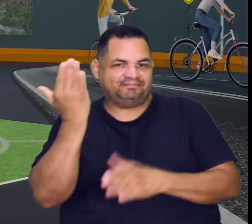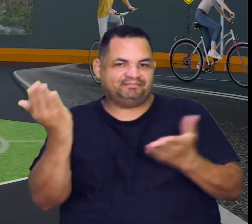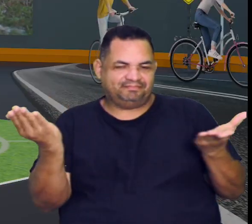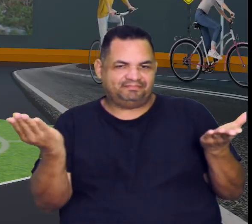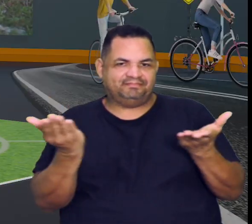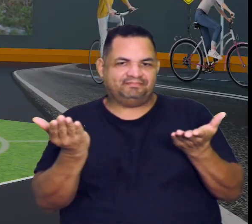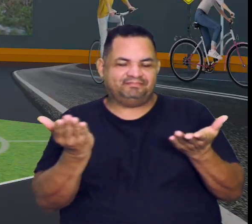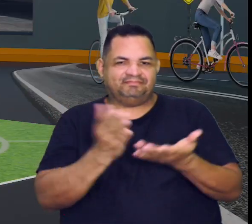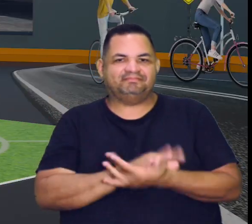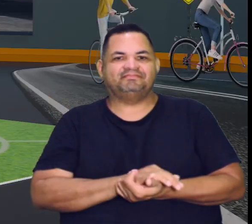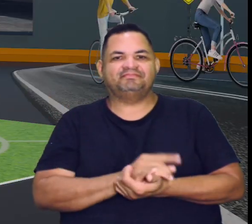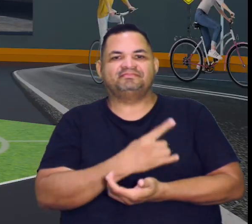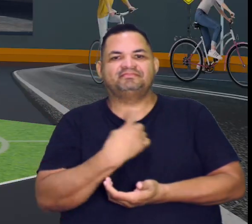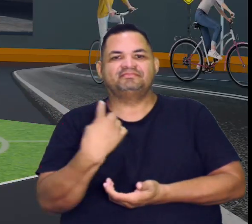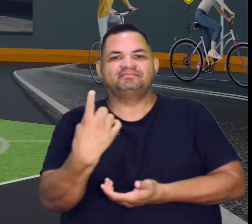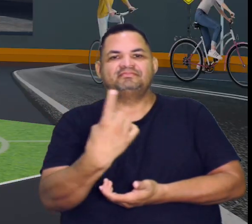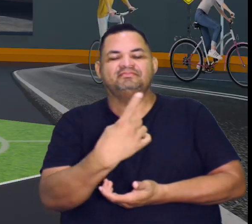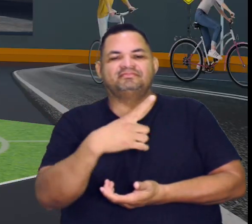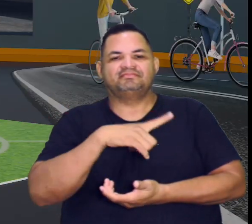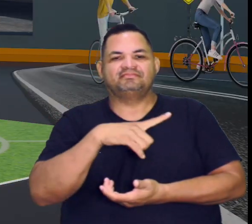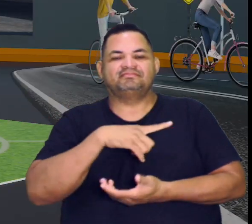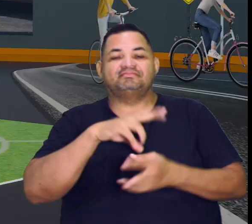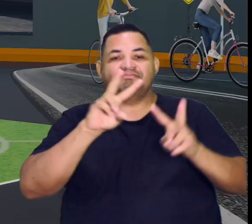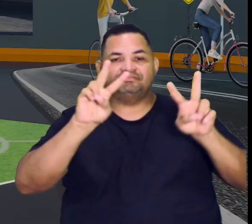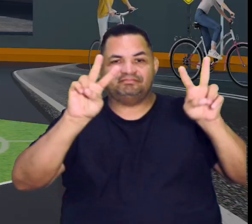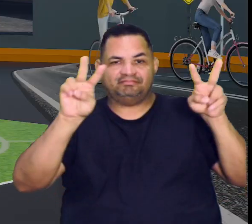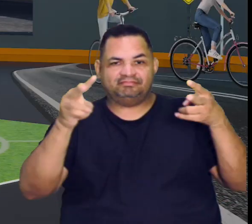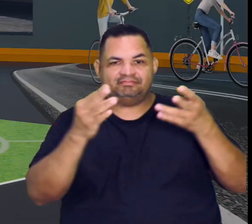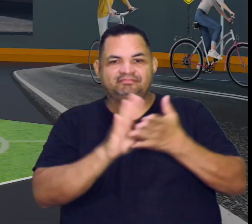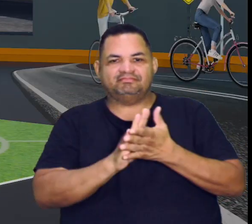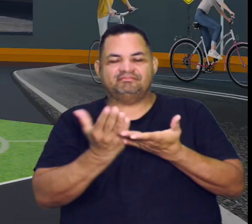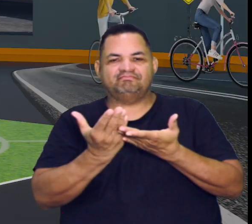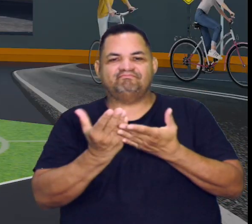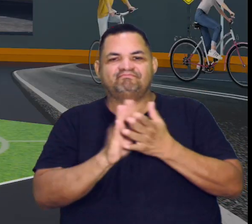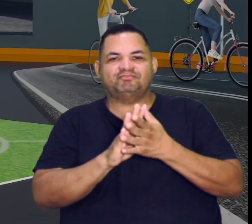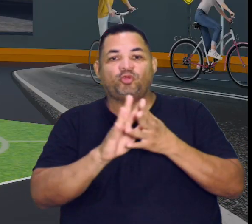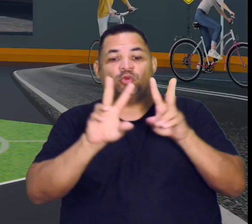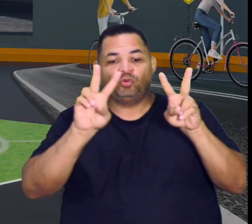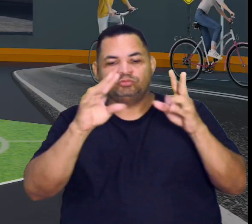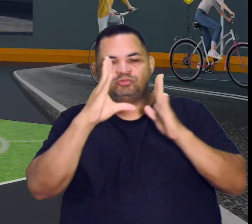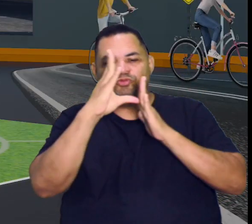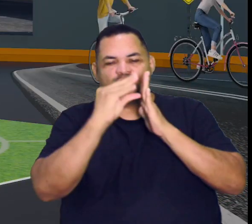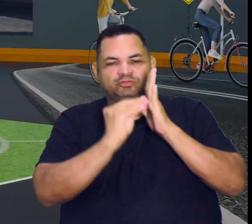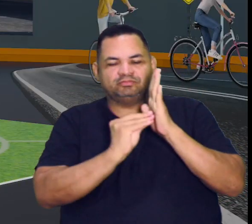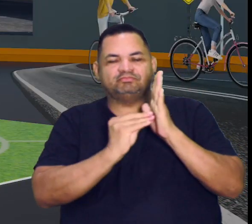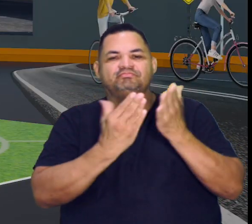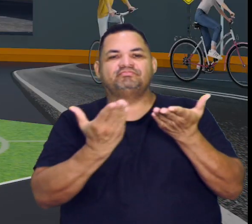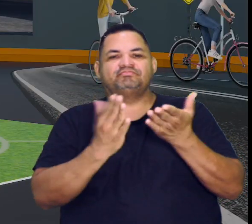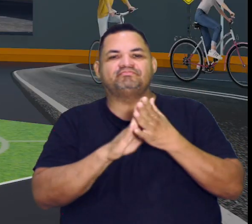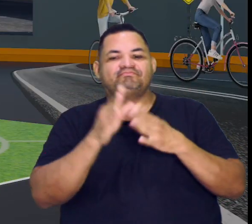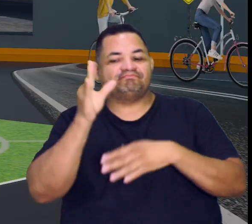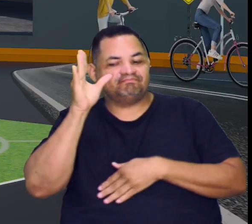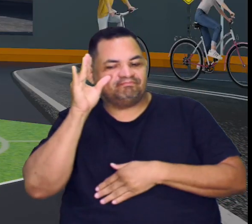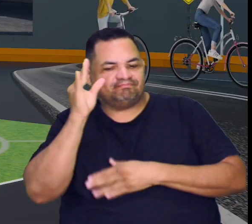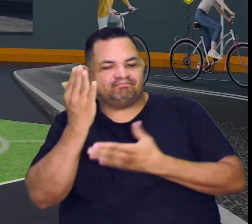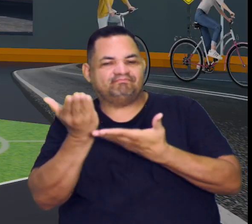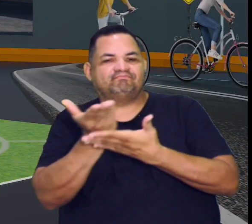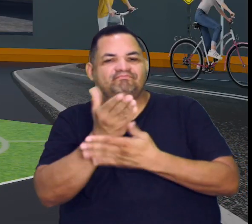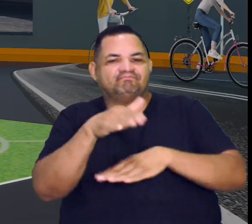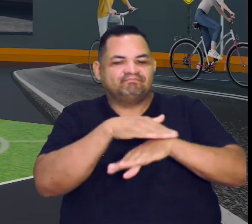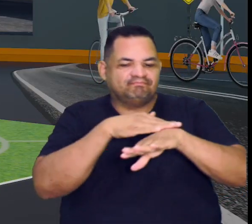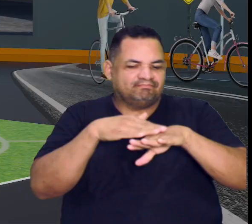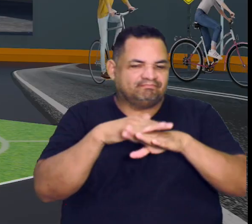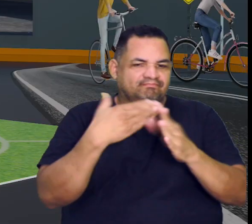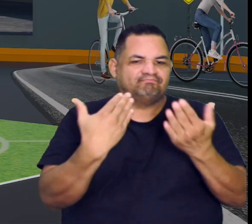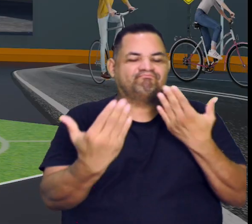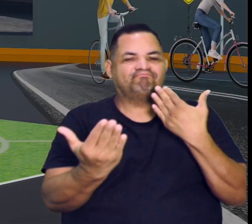exatamente. E hoje nós temos aí mais uma temática, uma abordagem muito interessante para a gente conversar, trocar umas